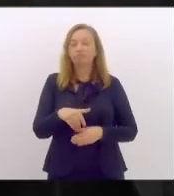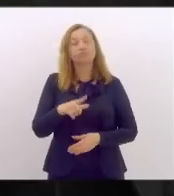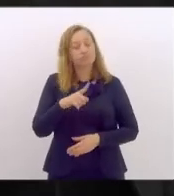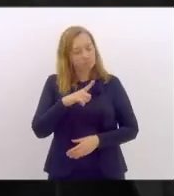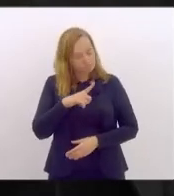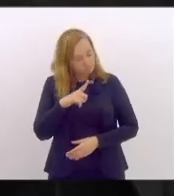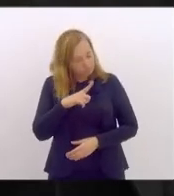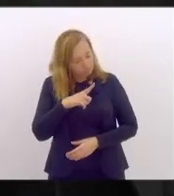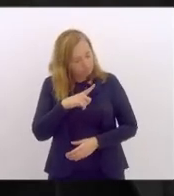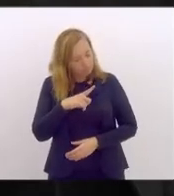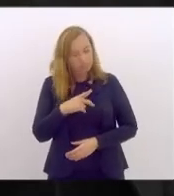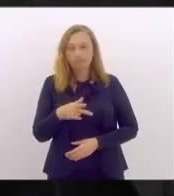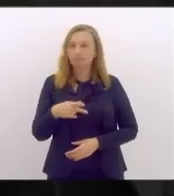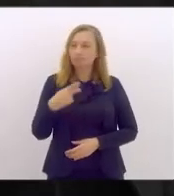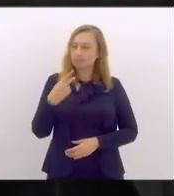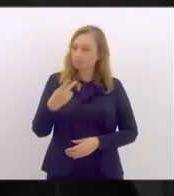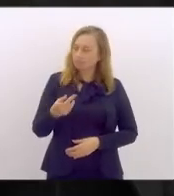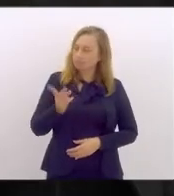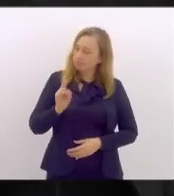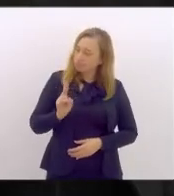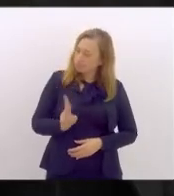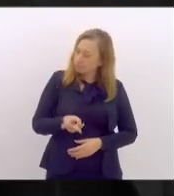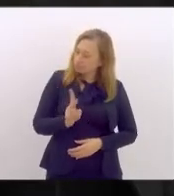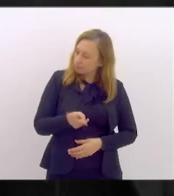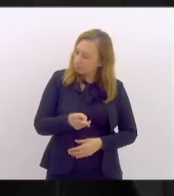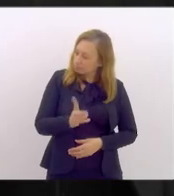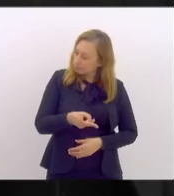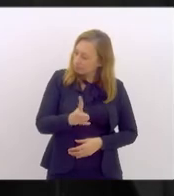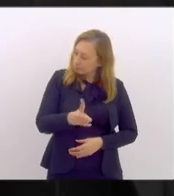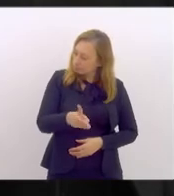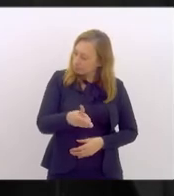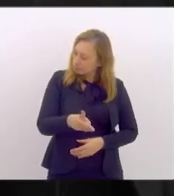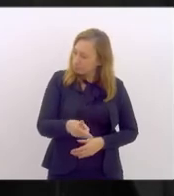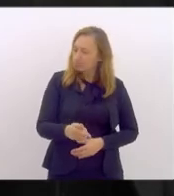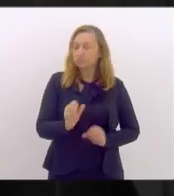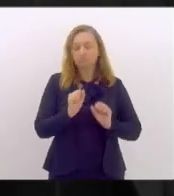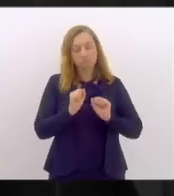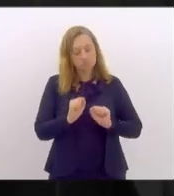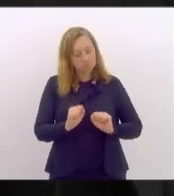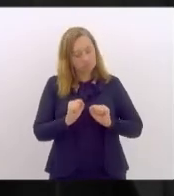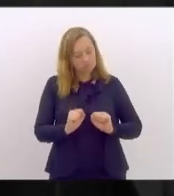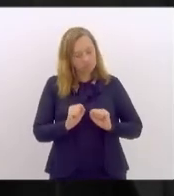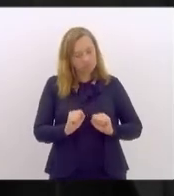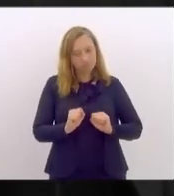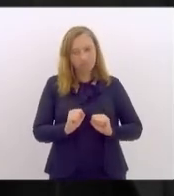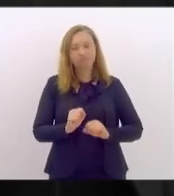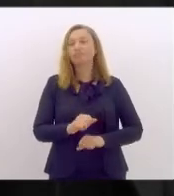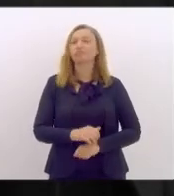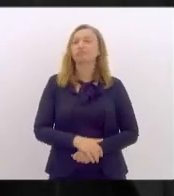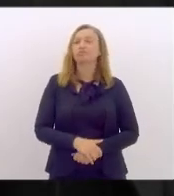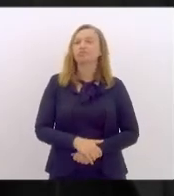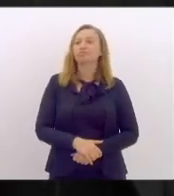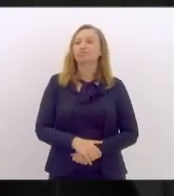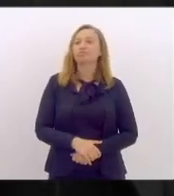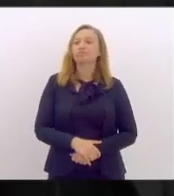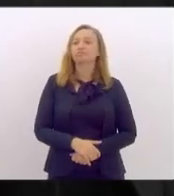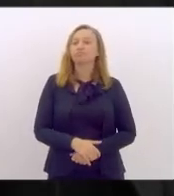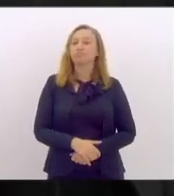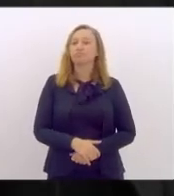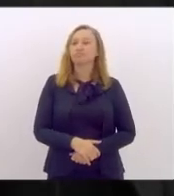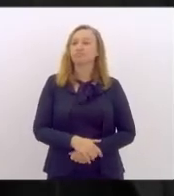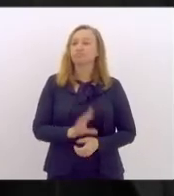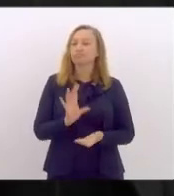dito continuadamente que é possível se levar uma